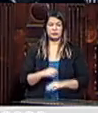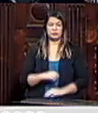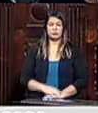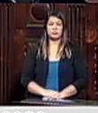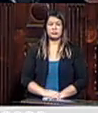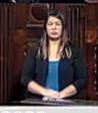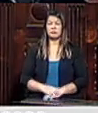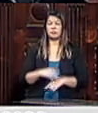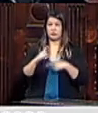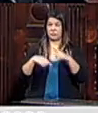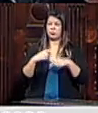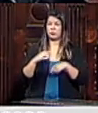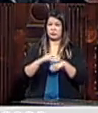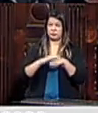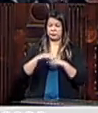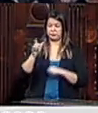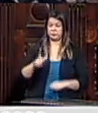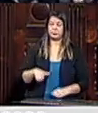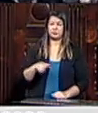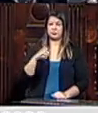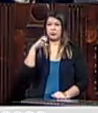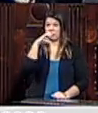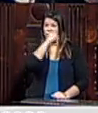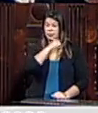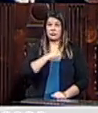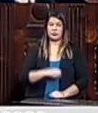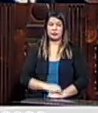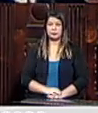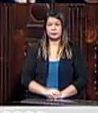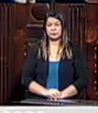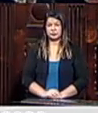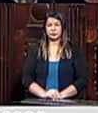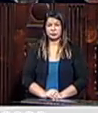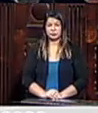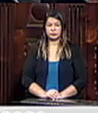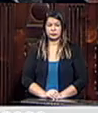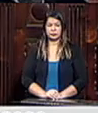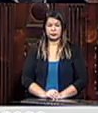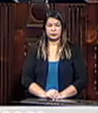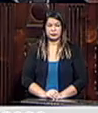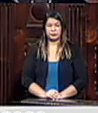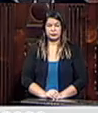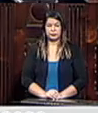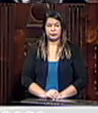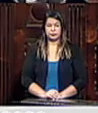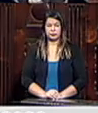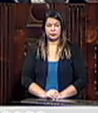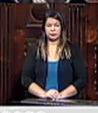o autor do projeto. É rápido, pode ir por aí enquanto ele sobe lá. Ok.